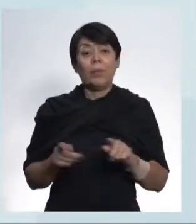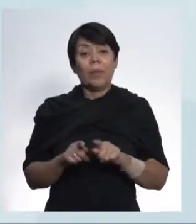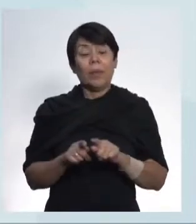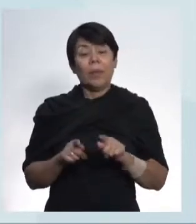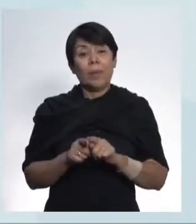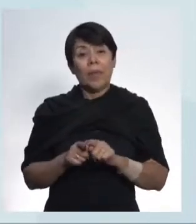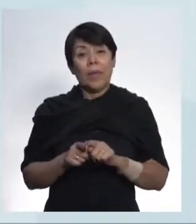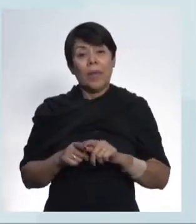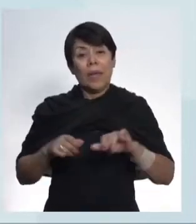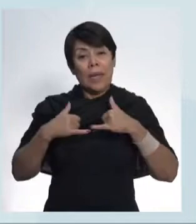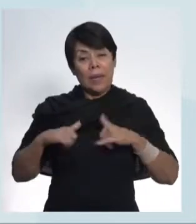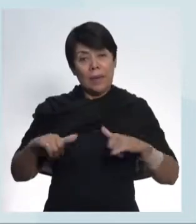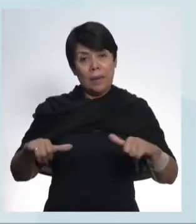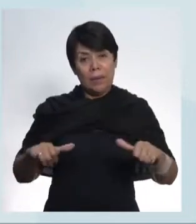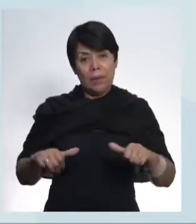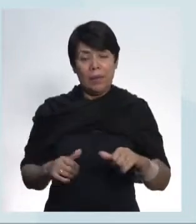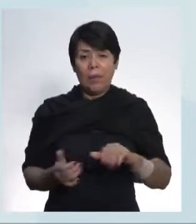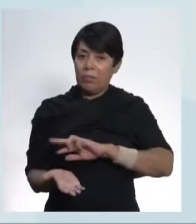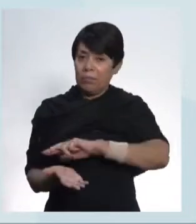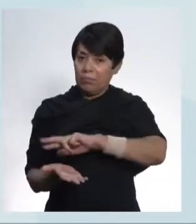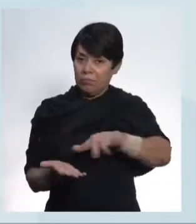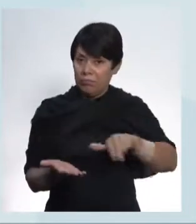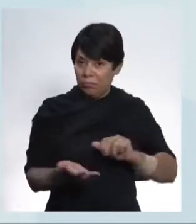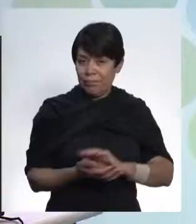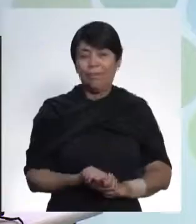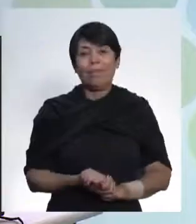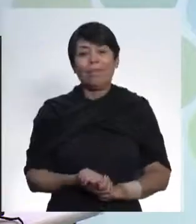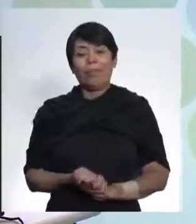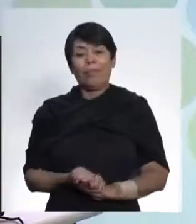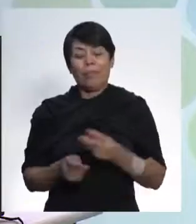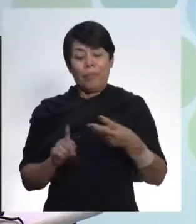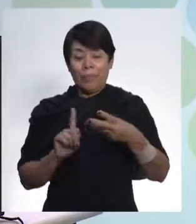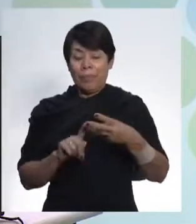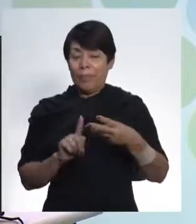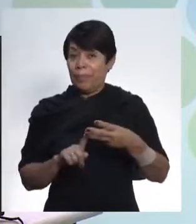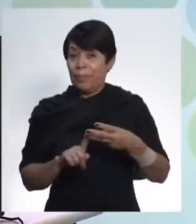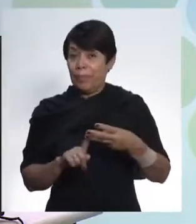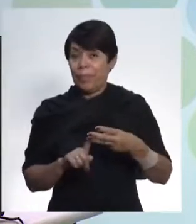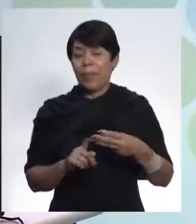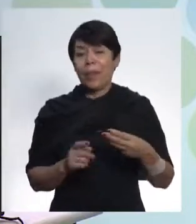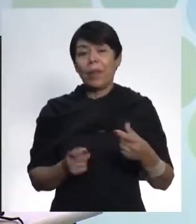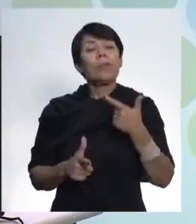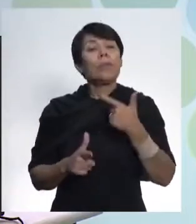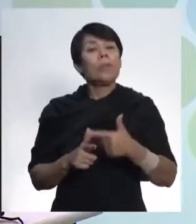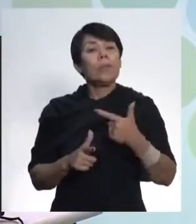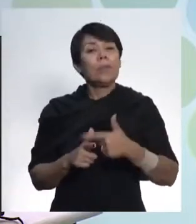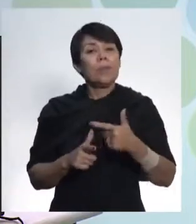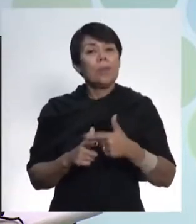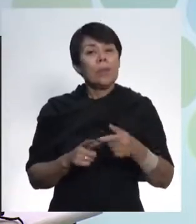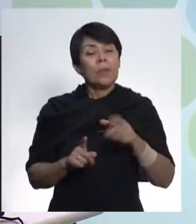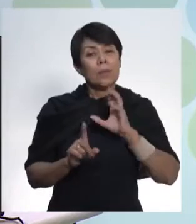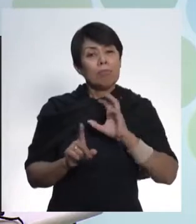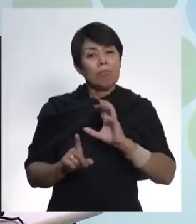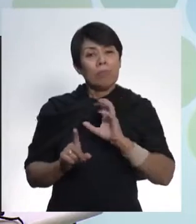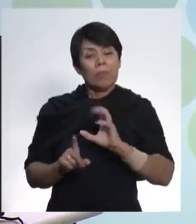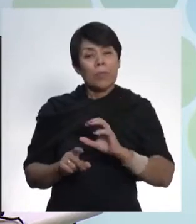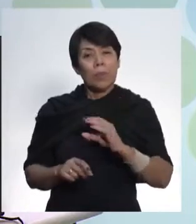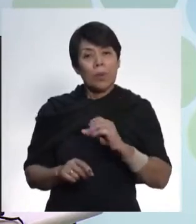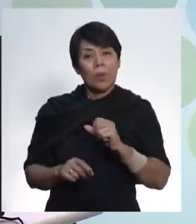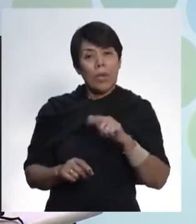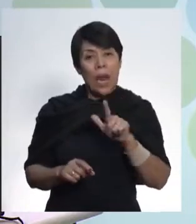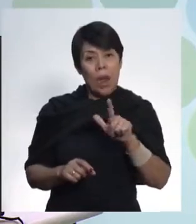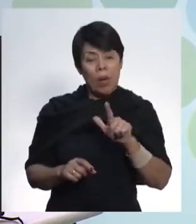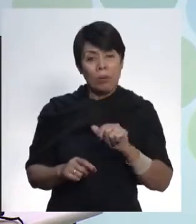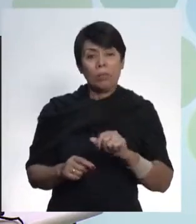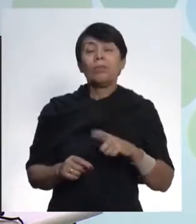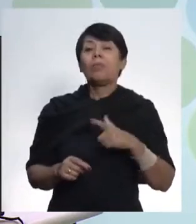de energia. E a terceira, professora? A terceira questão, quais os problemas que estão afetando os recifes de corais? A gente teve